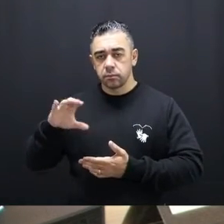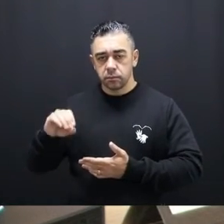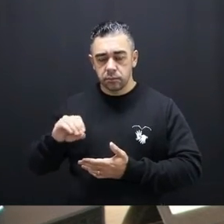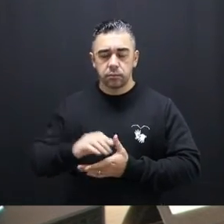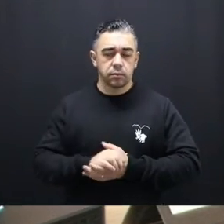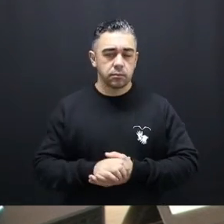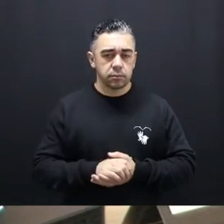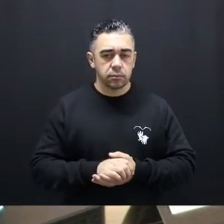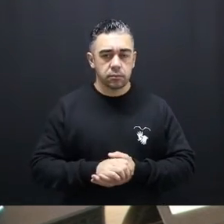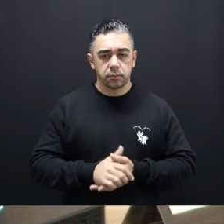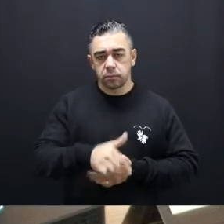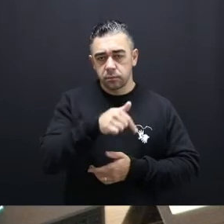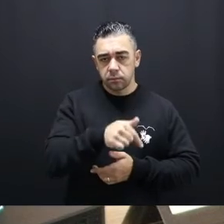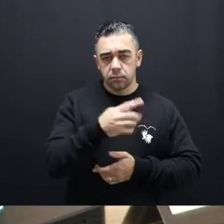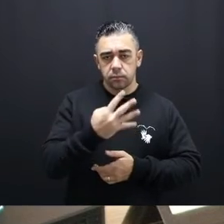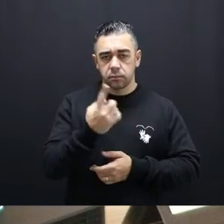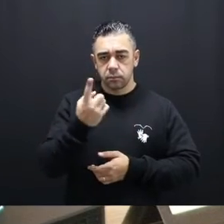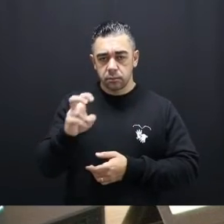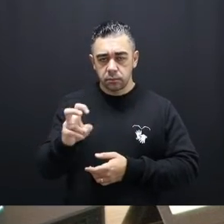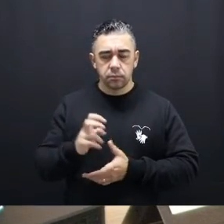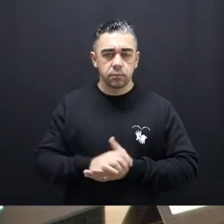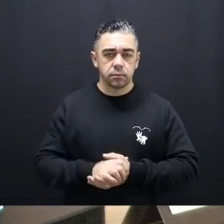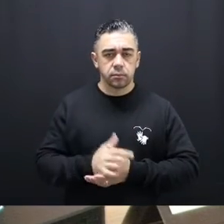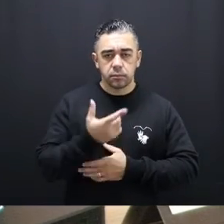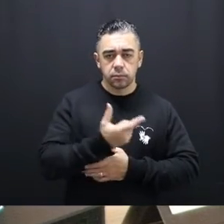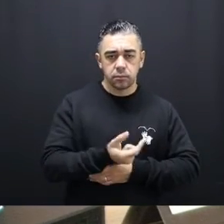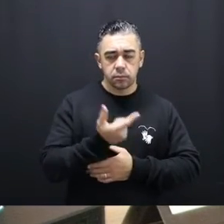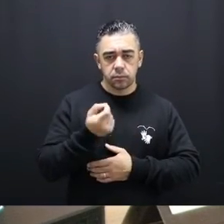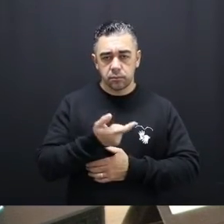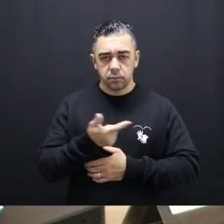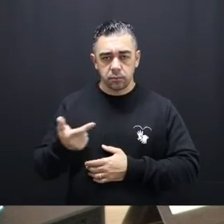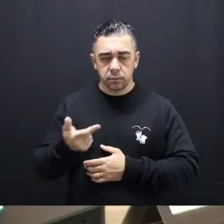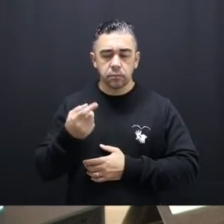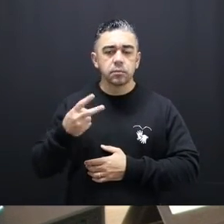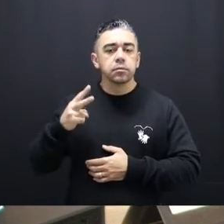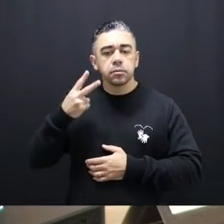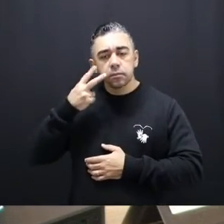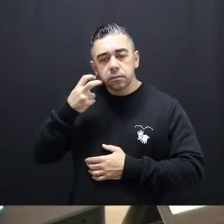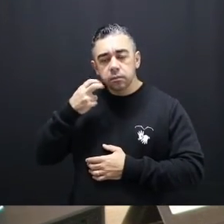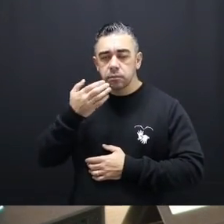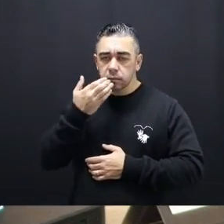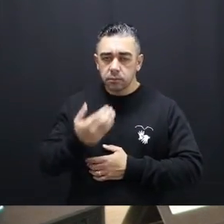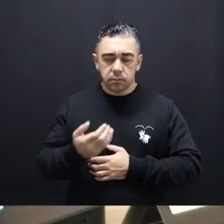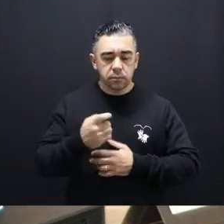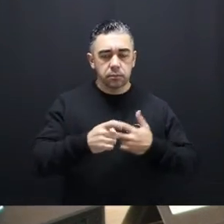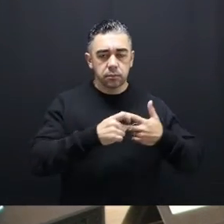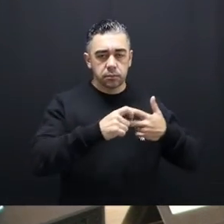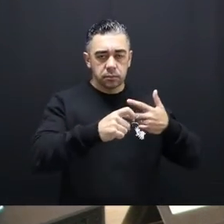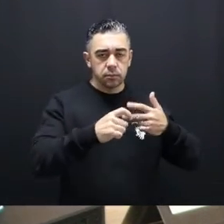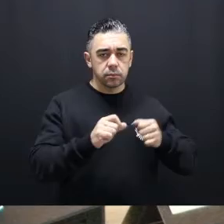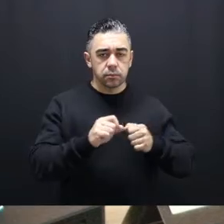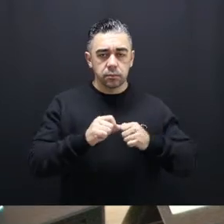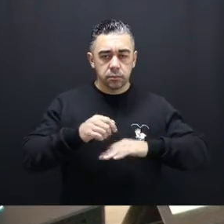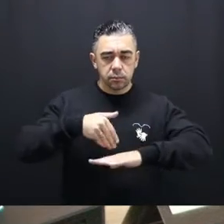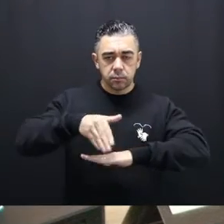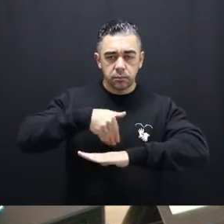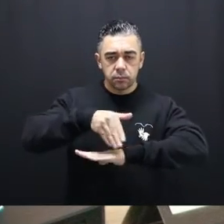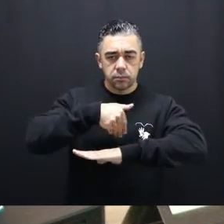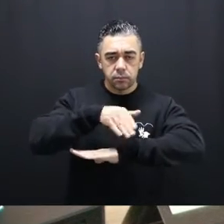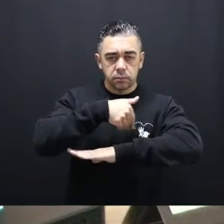indicação do 7.415 2022 Vereador sinézio Poder Executivo realize pintura das